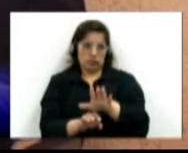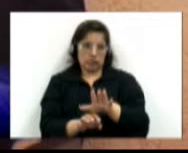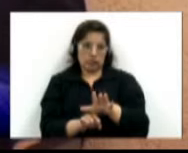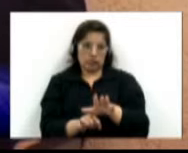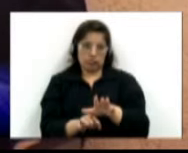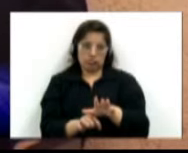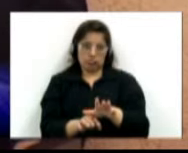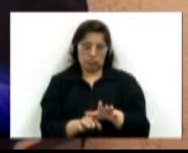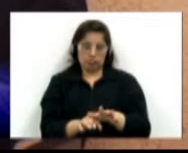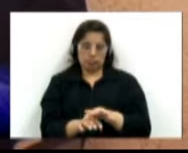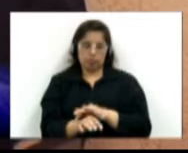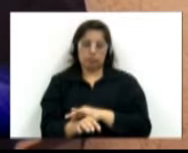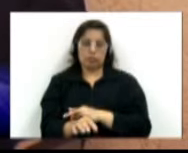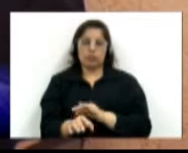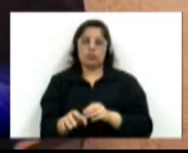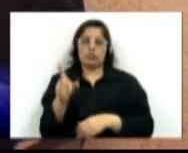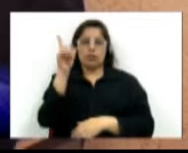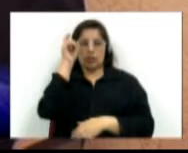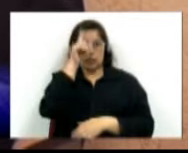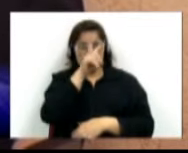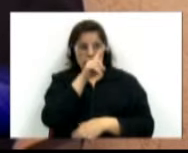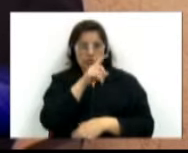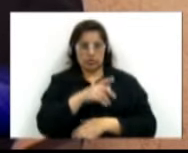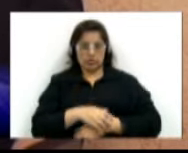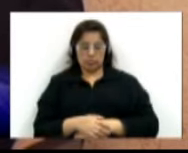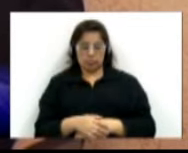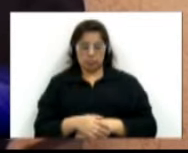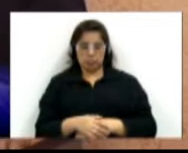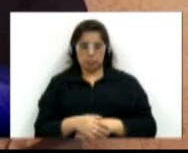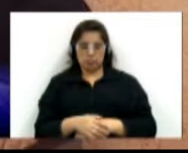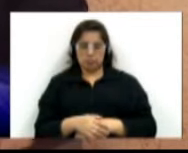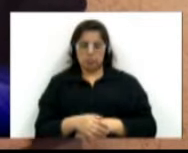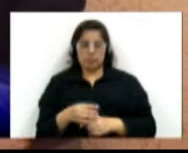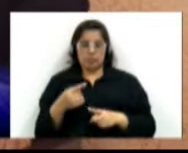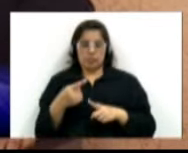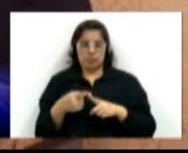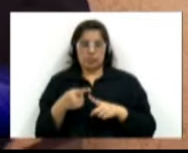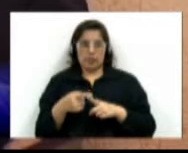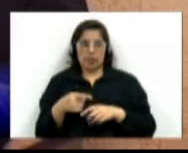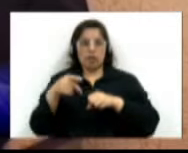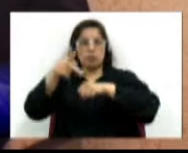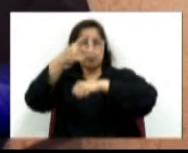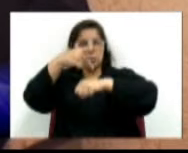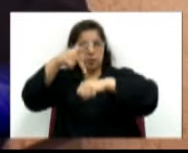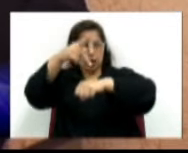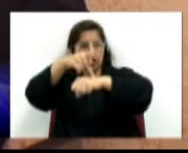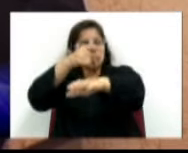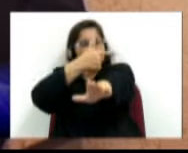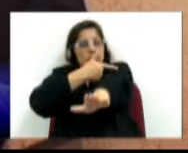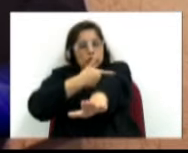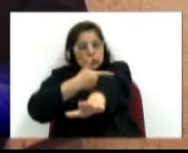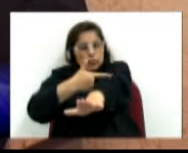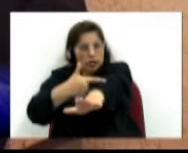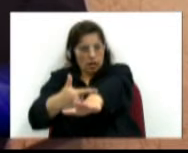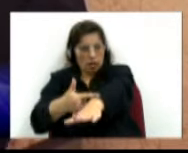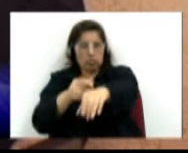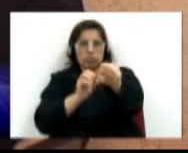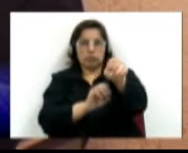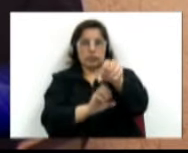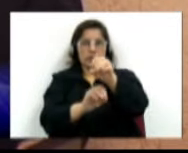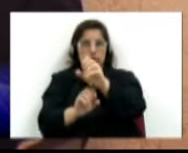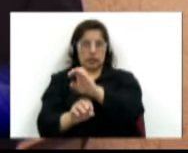problemas de saúde, de segurança, não nos nossos níveis. Um país educado é um país saudável e